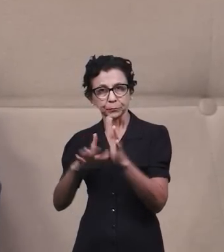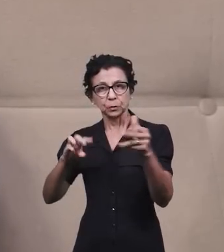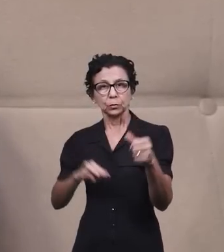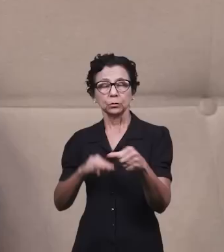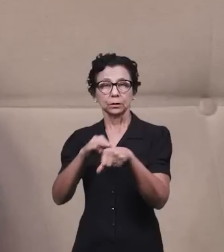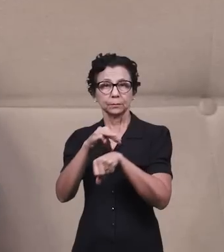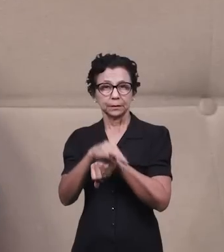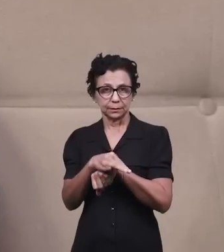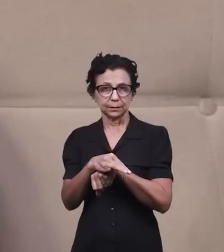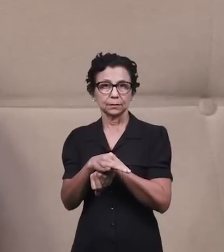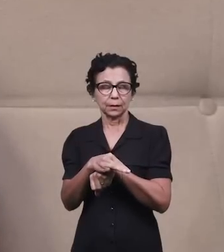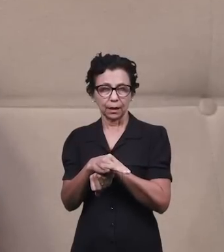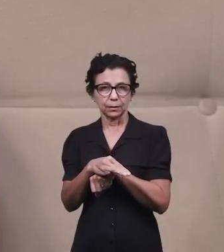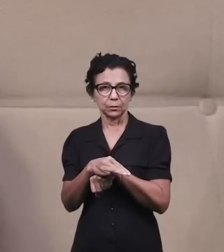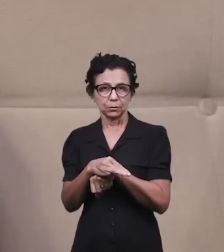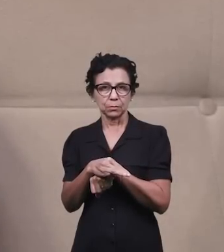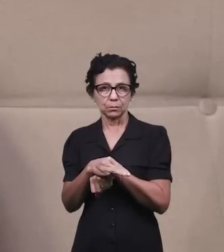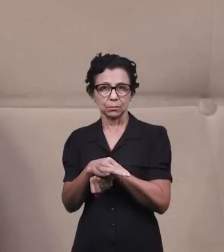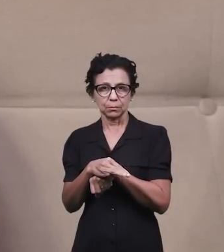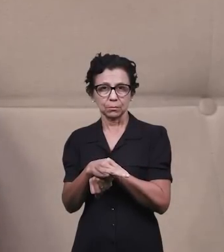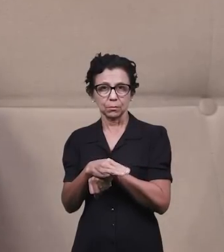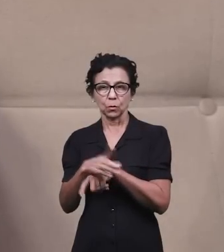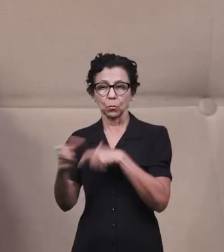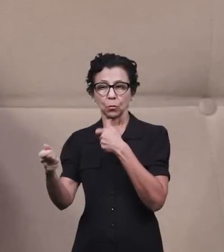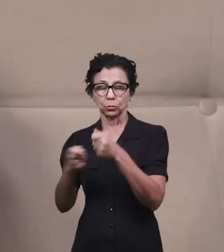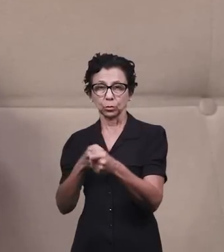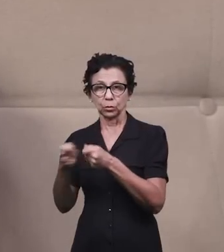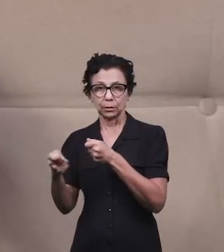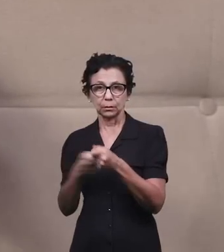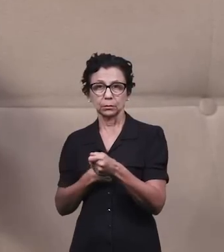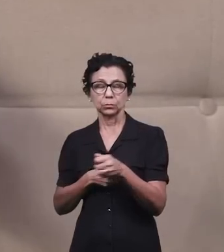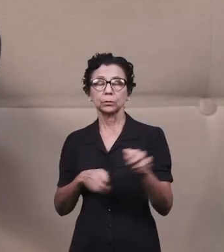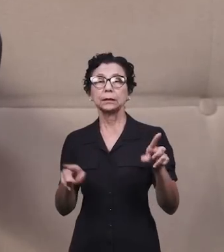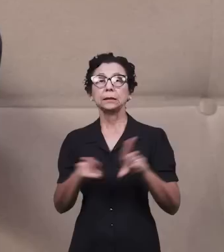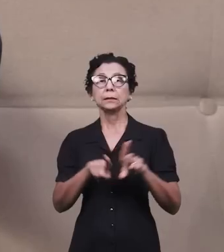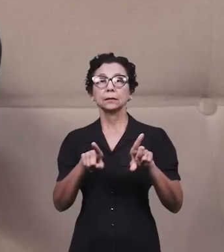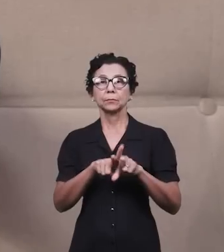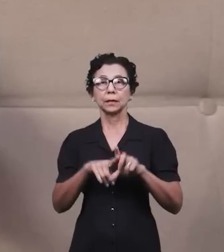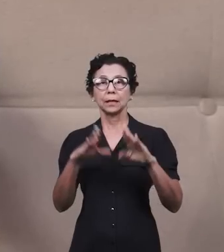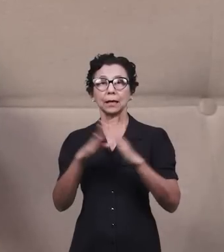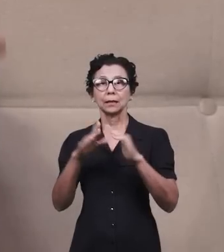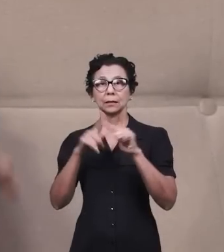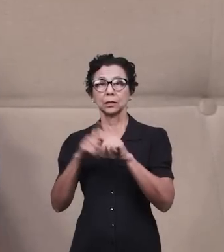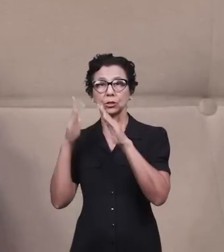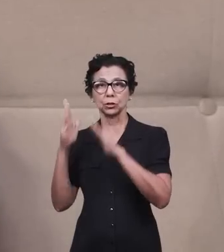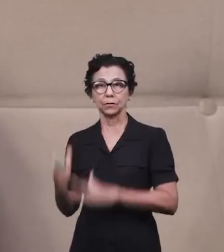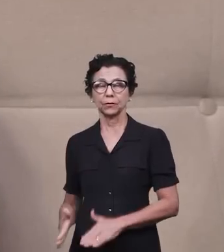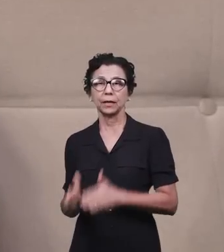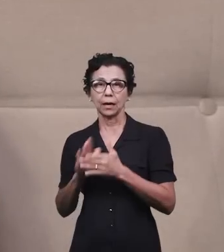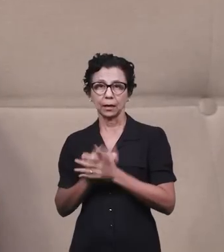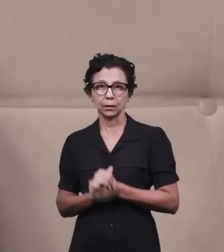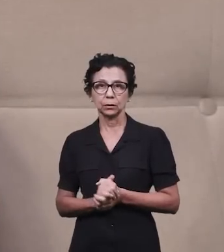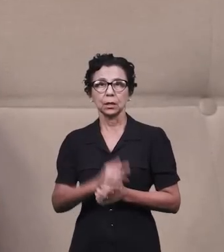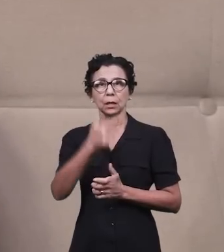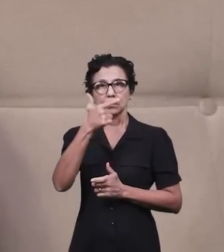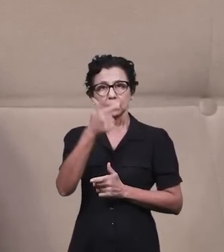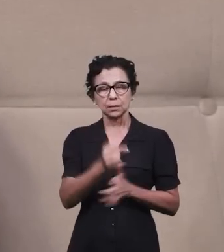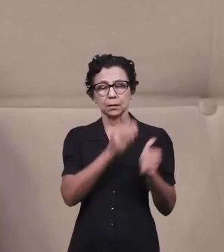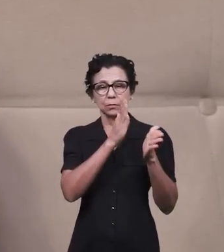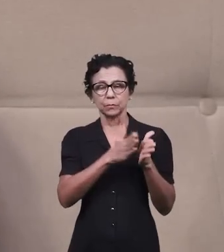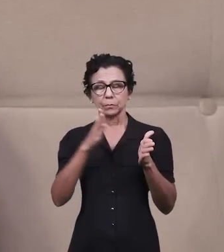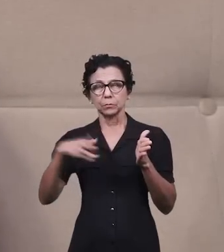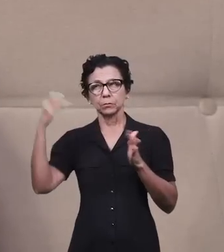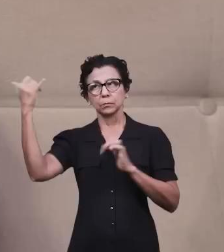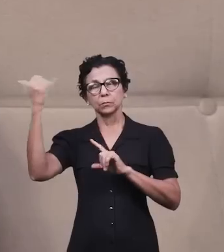sobre os ministérios e sobre a igreja fiel em todos os 7